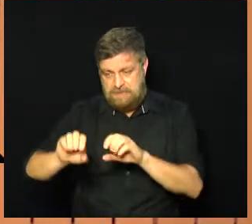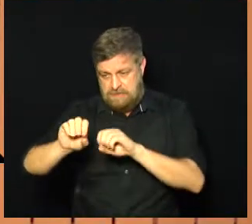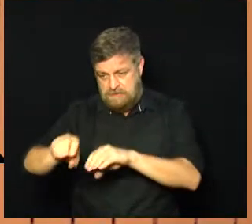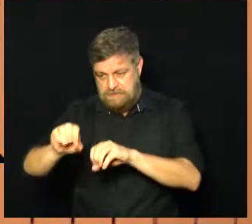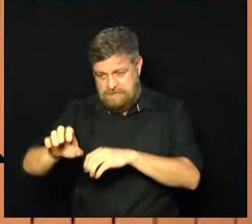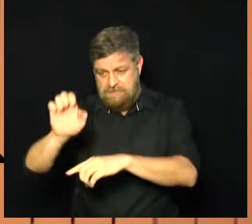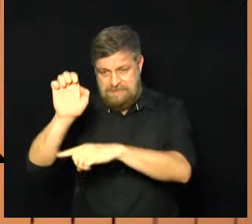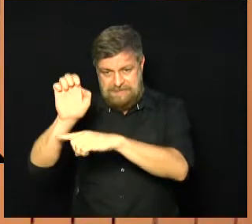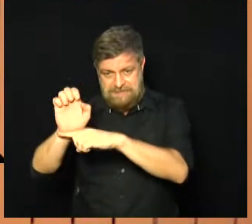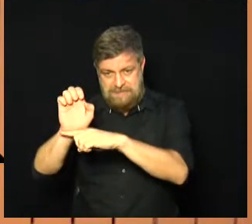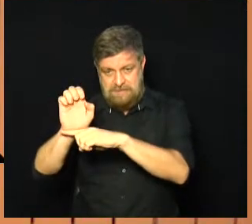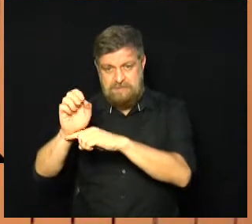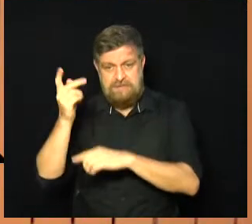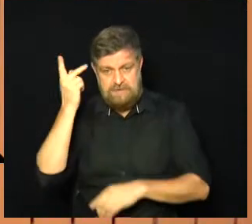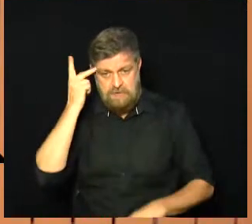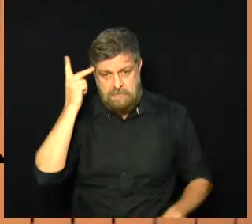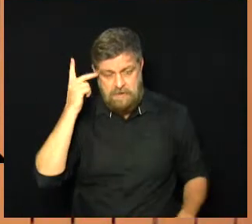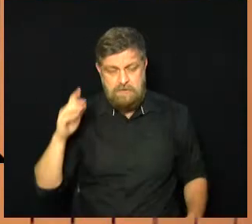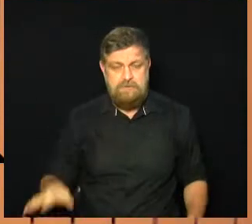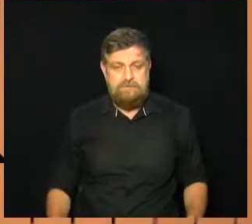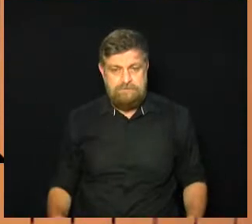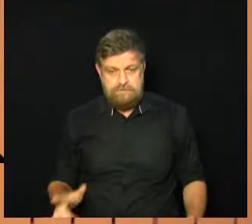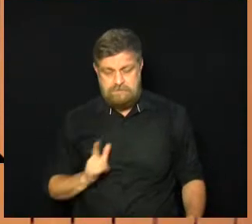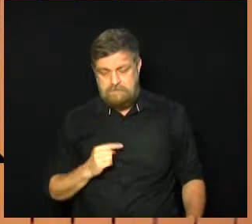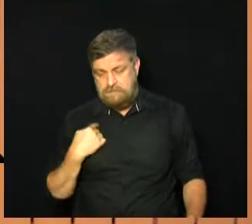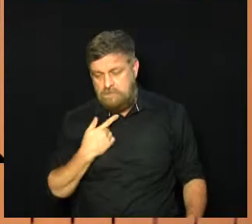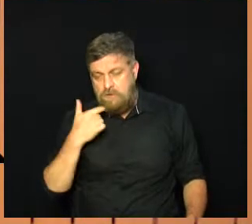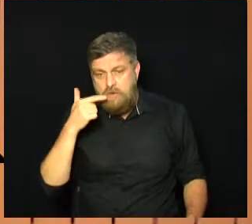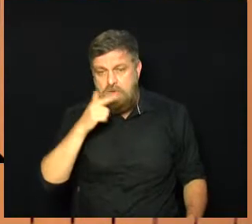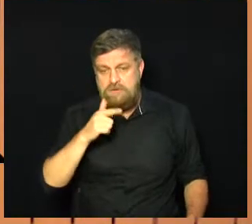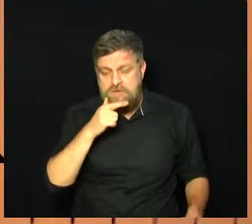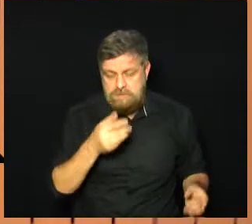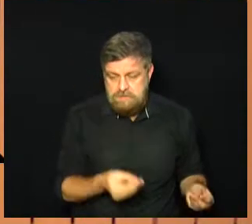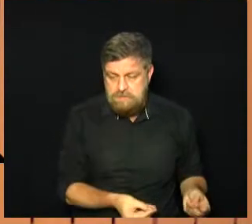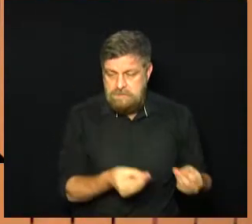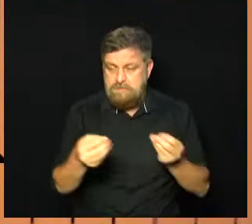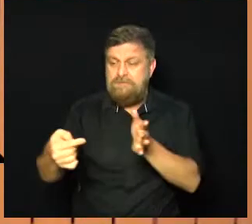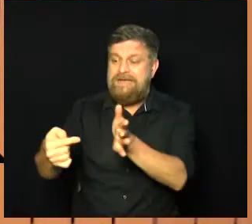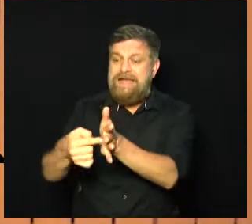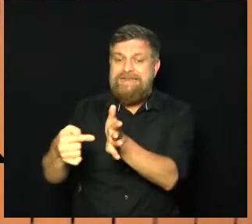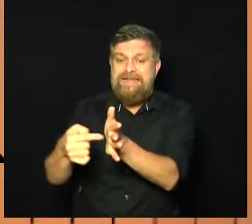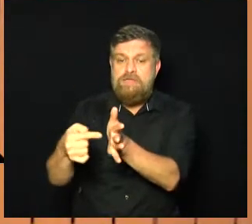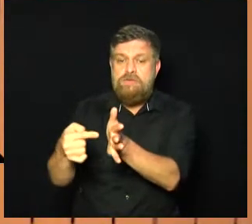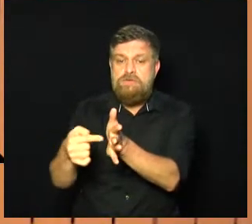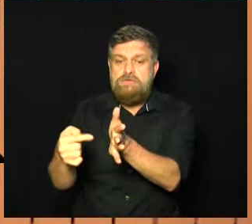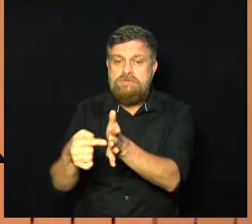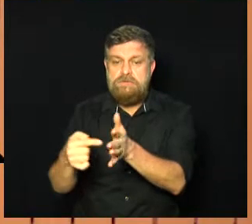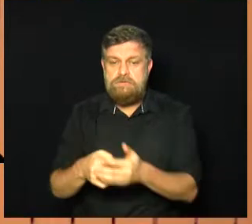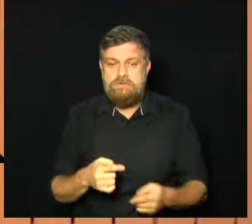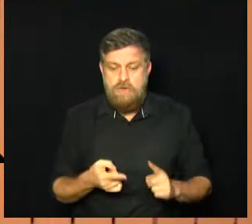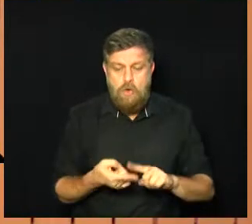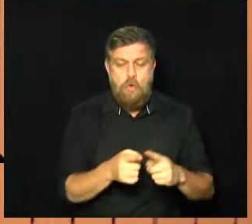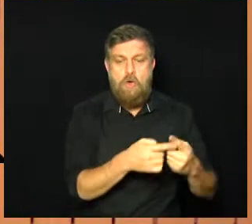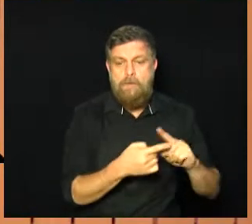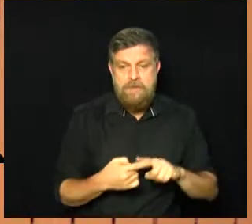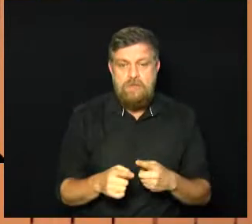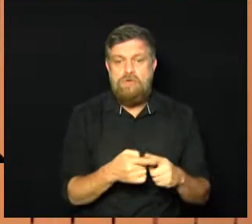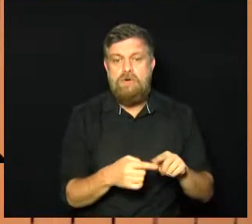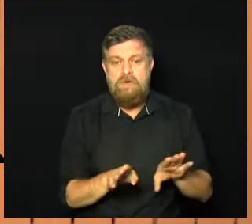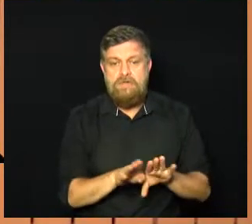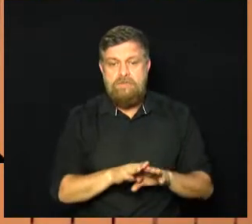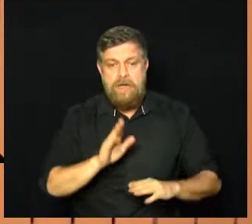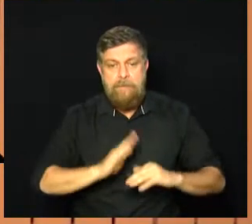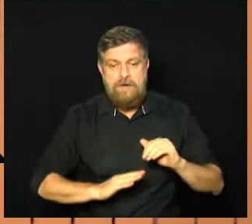Estadual, no estado de São Paulo, para que a gente pudesse levar a denúncia. Combinou-se também a construção de ações